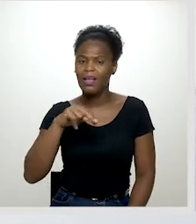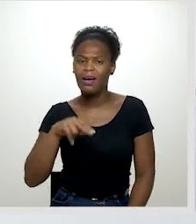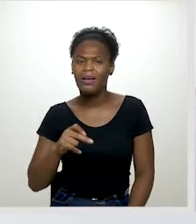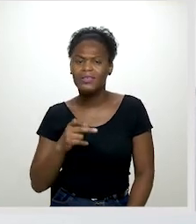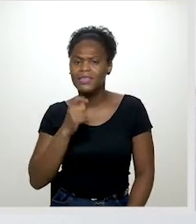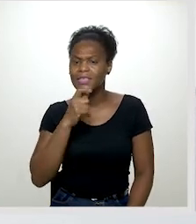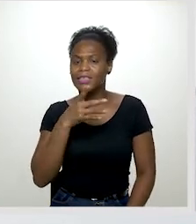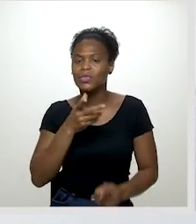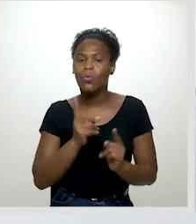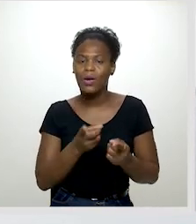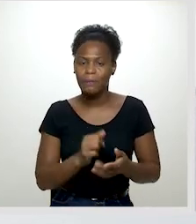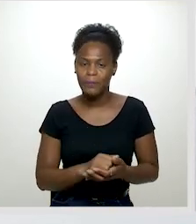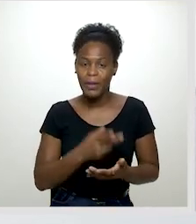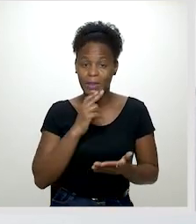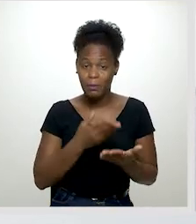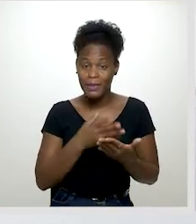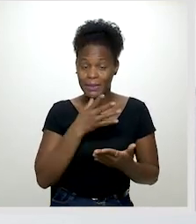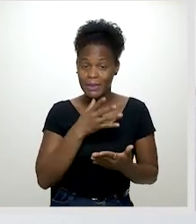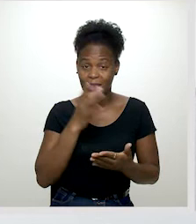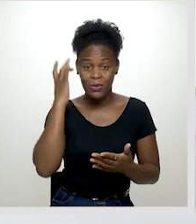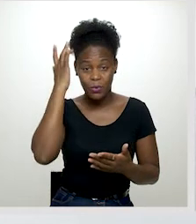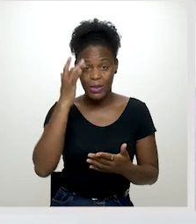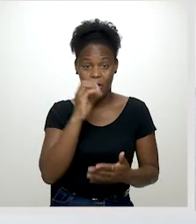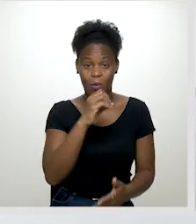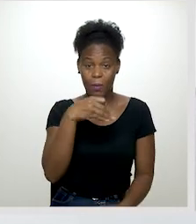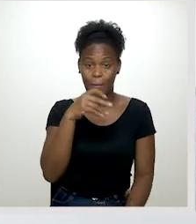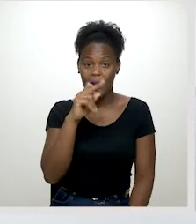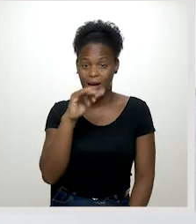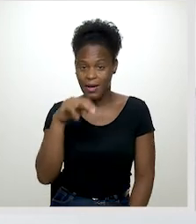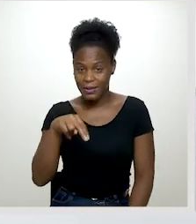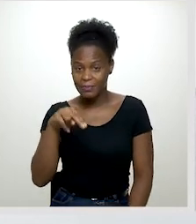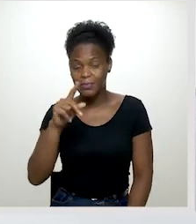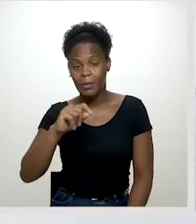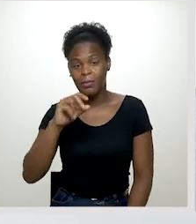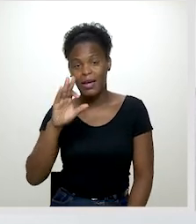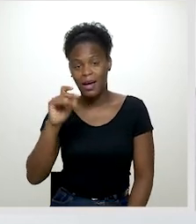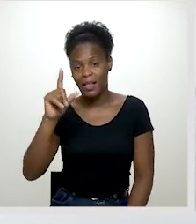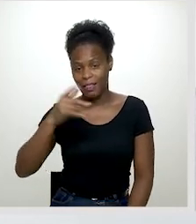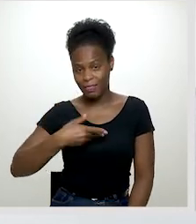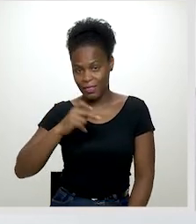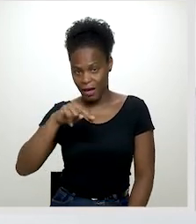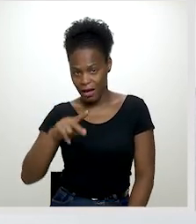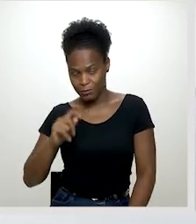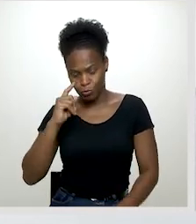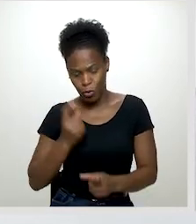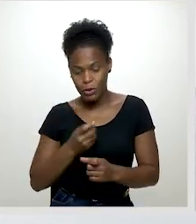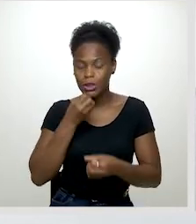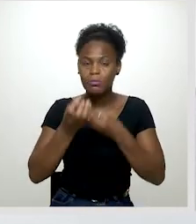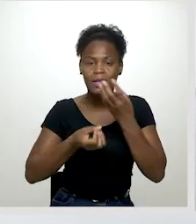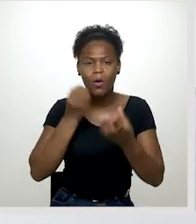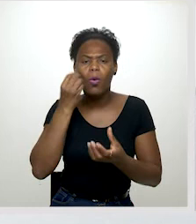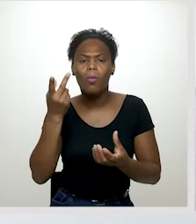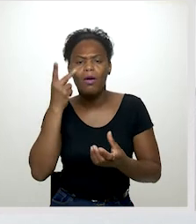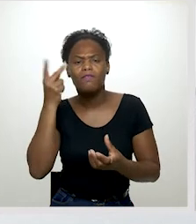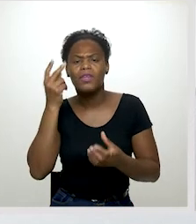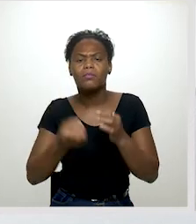A resposta é: a teoria de Oparin e Haldane busca explicar como